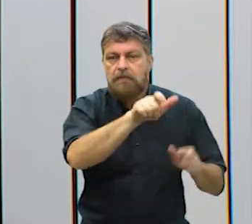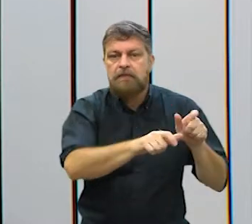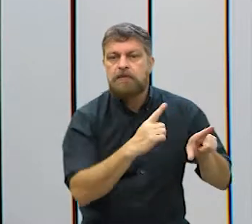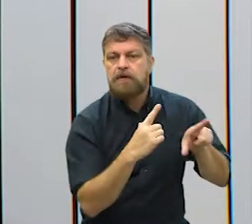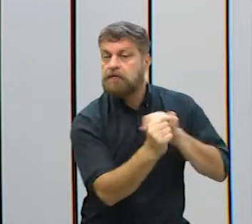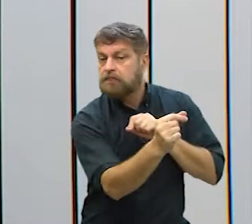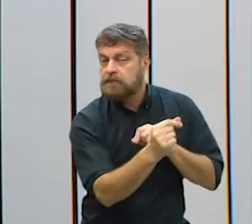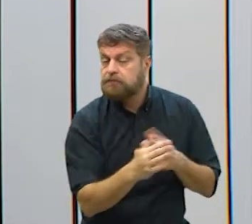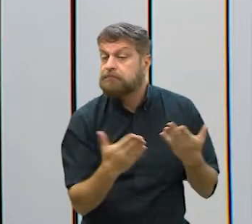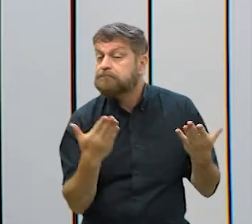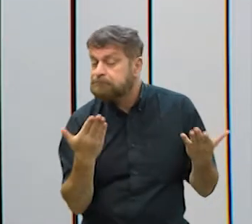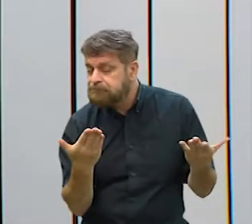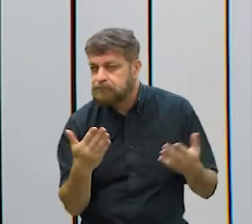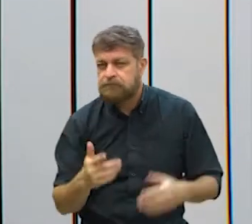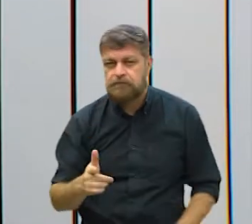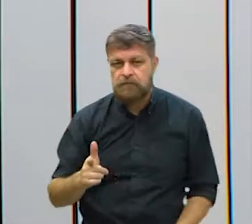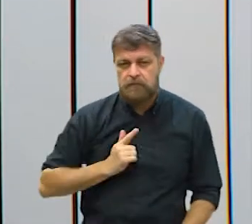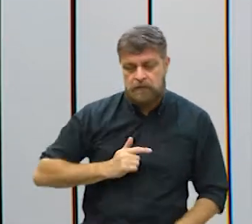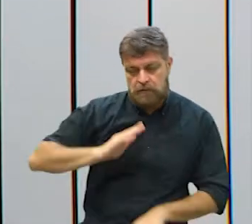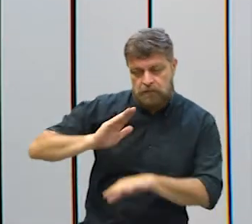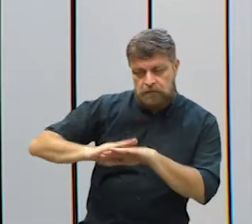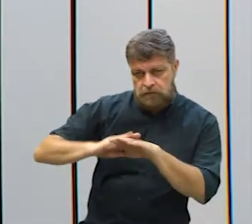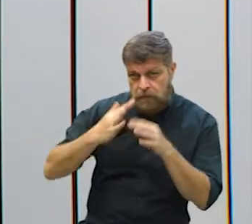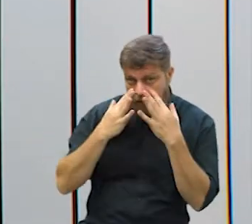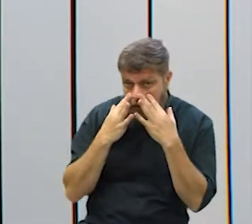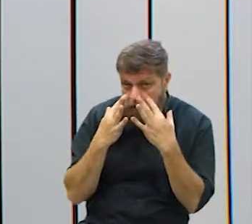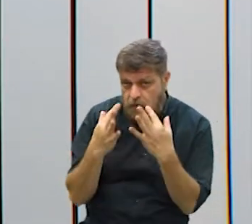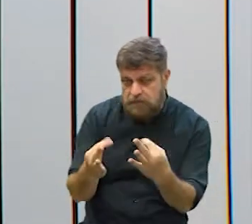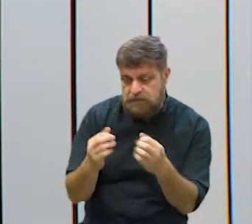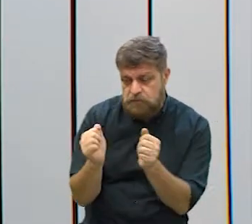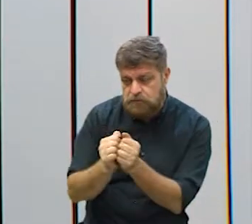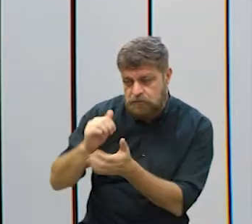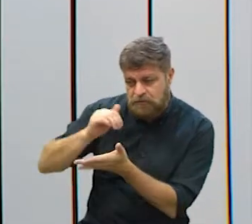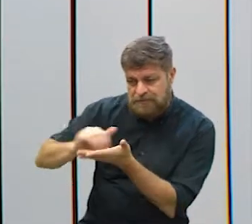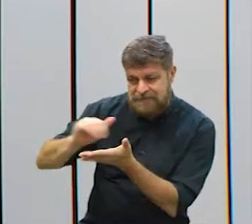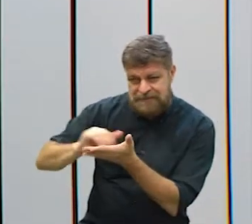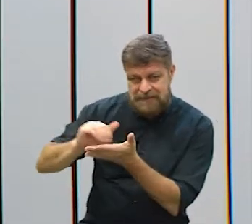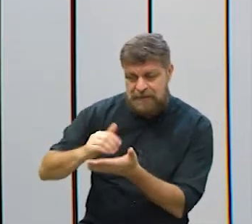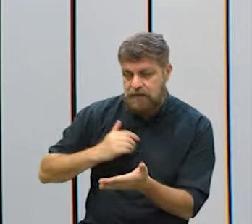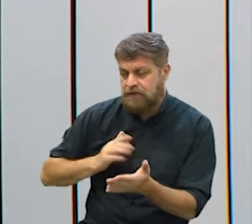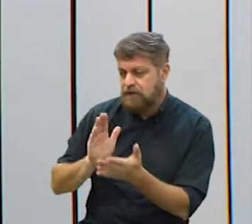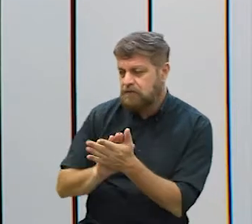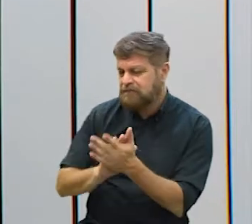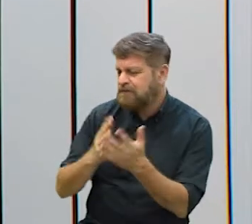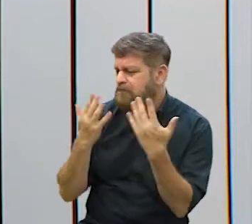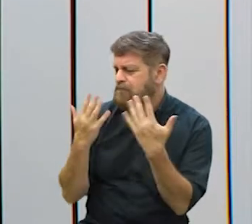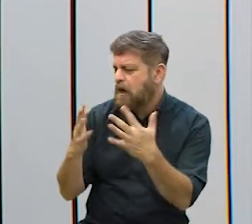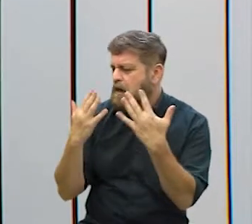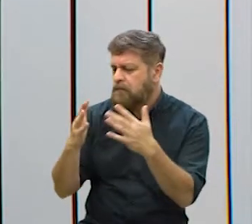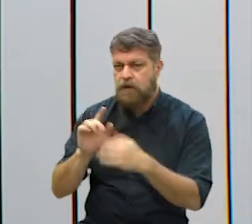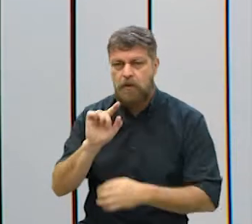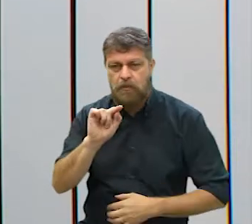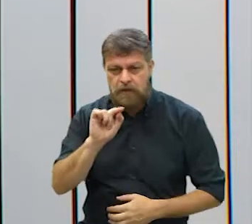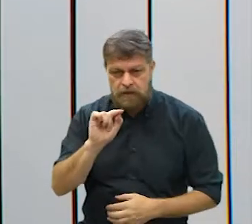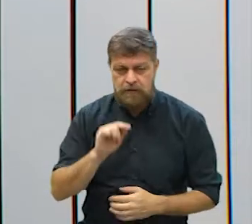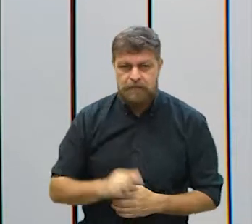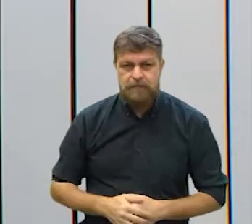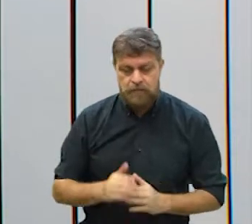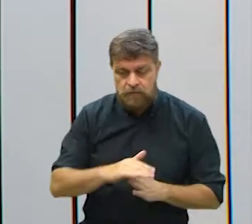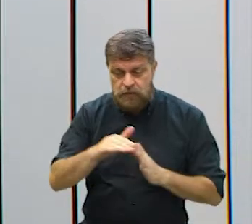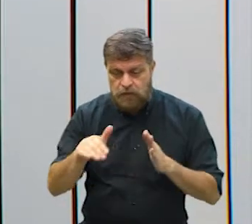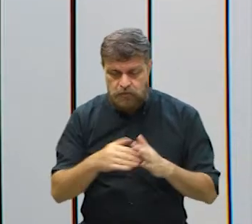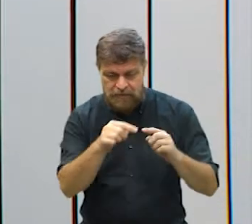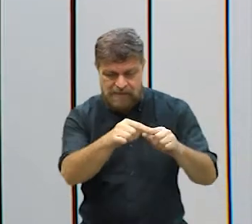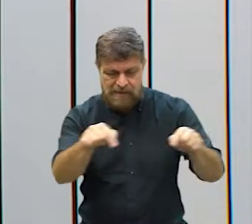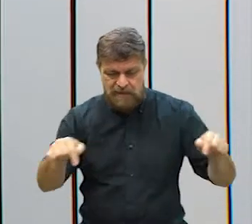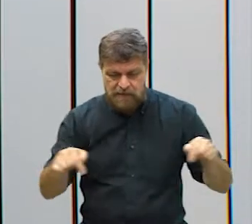conseguir retirar? E uma das coisas que tem sido feita, eu tenho observado, gostaria também de deixar os parabéns, é que toda